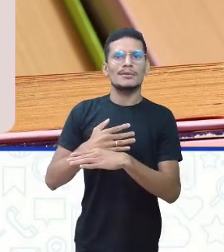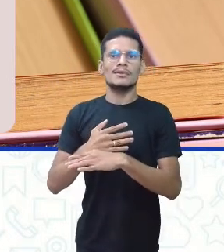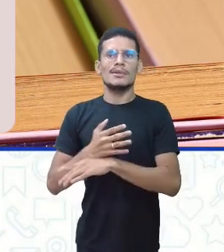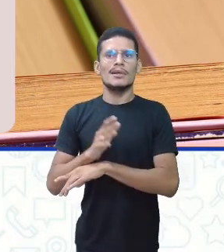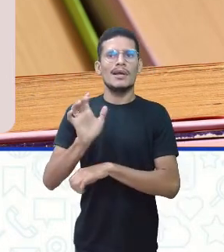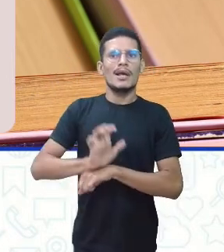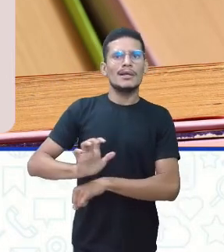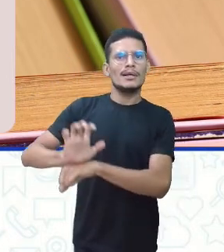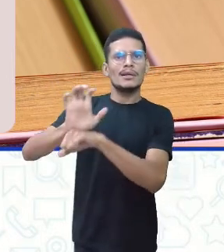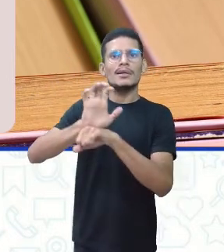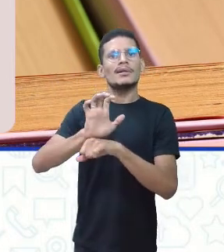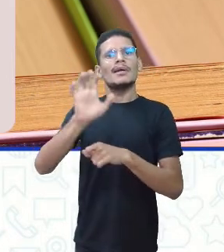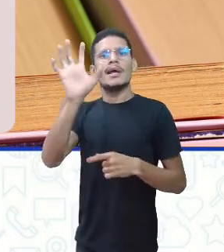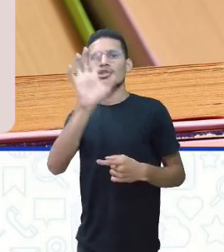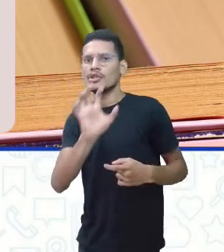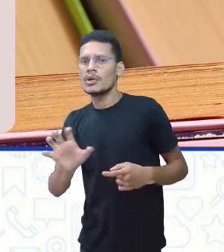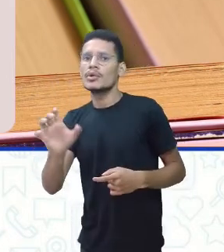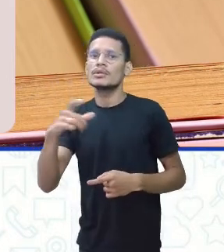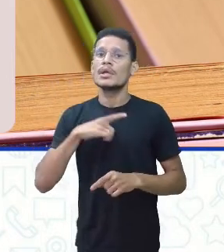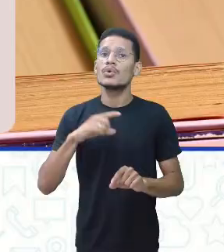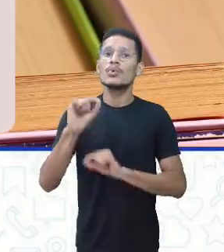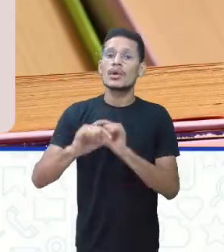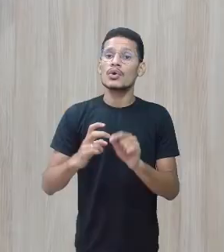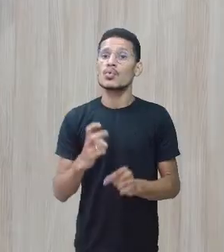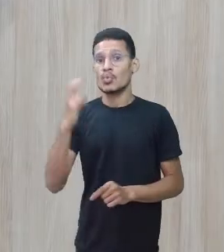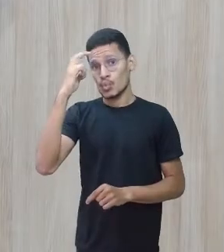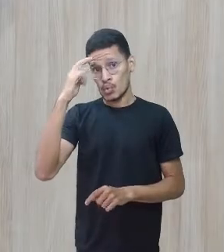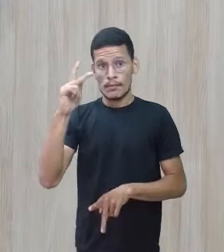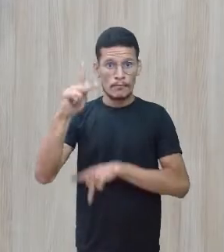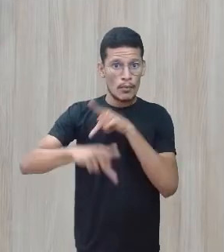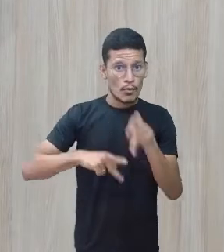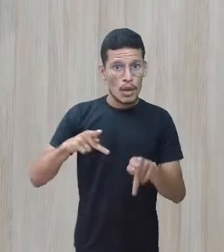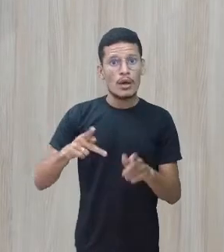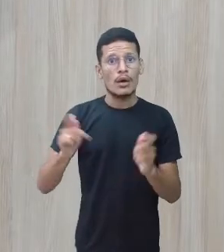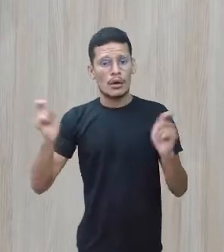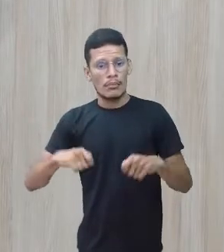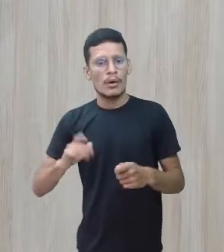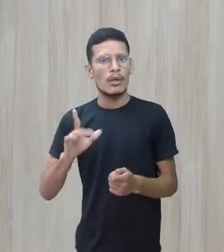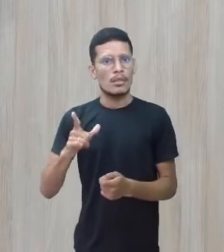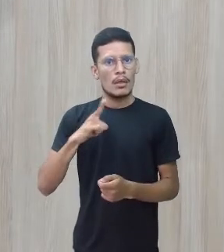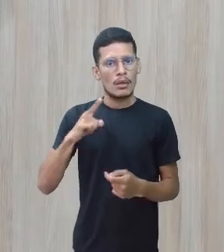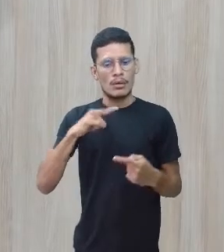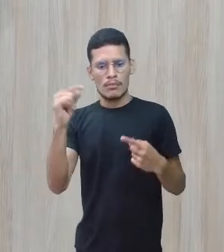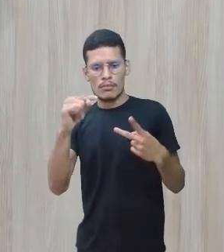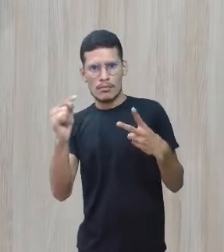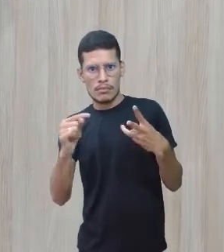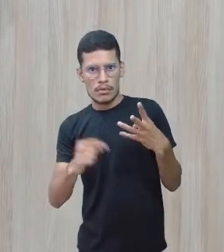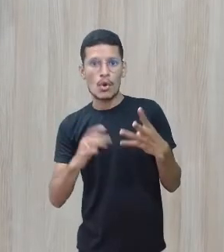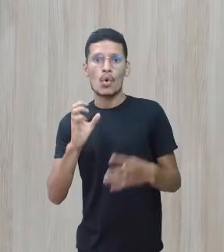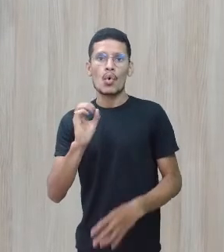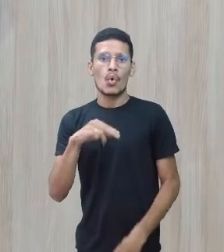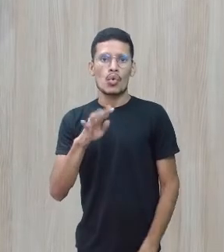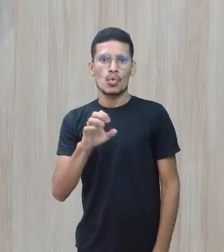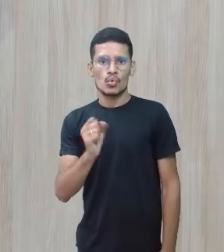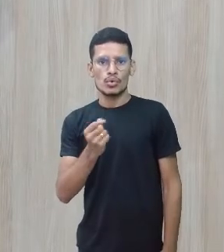conto, vai ter a sua cultura popular, que é composta por esses contos populares também.